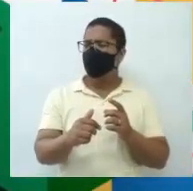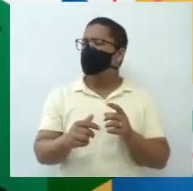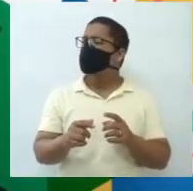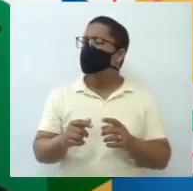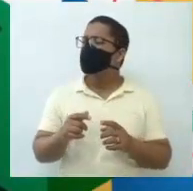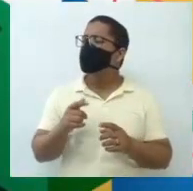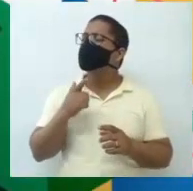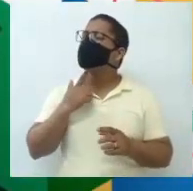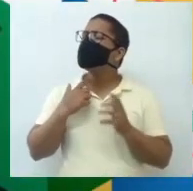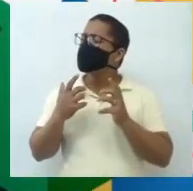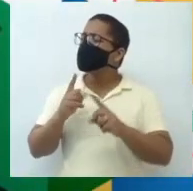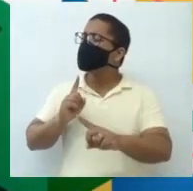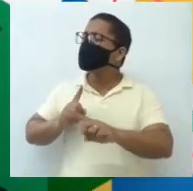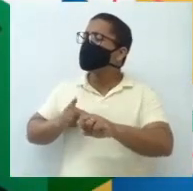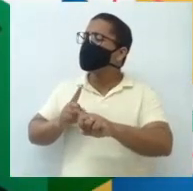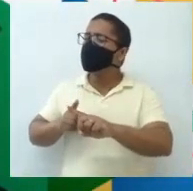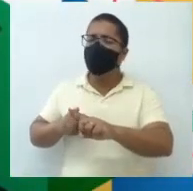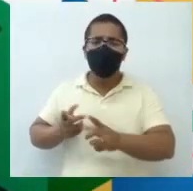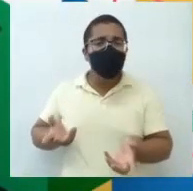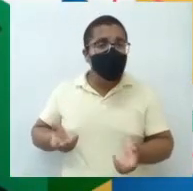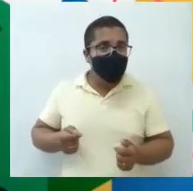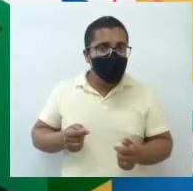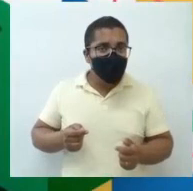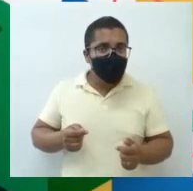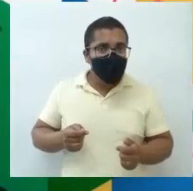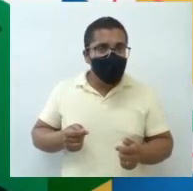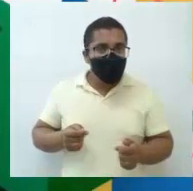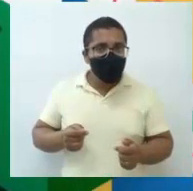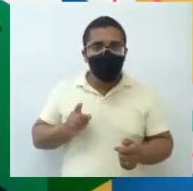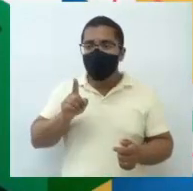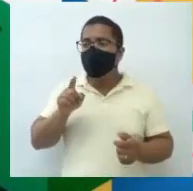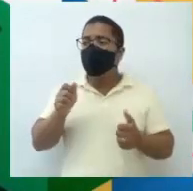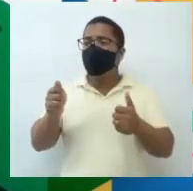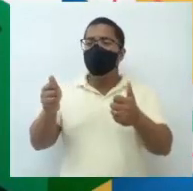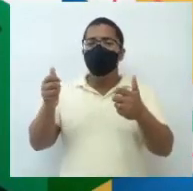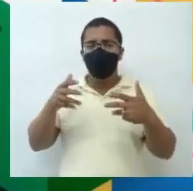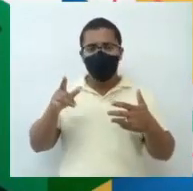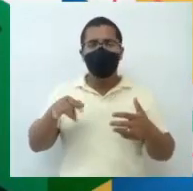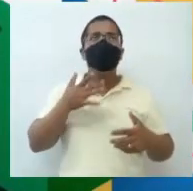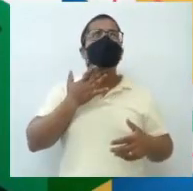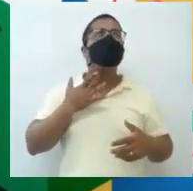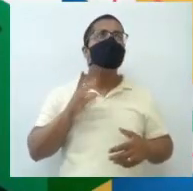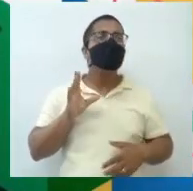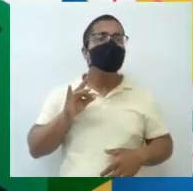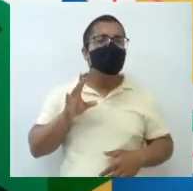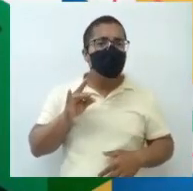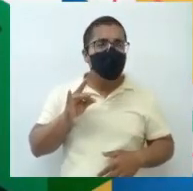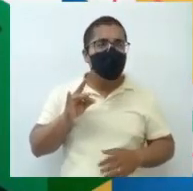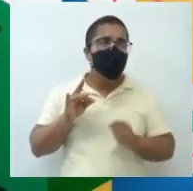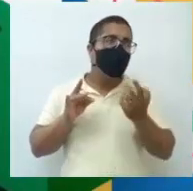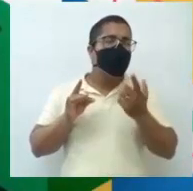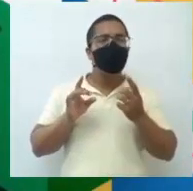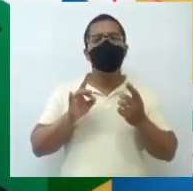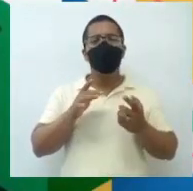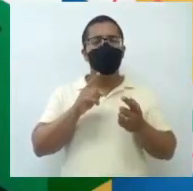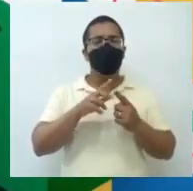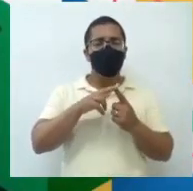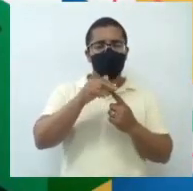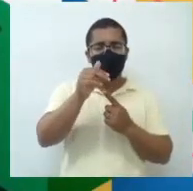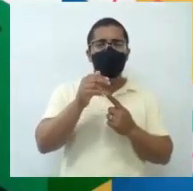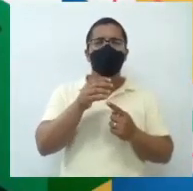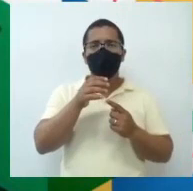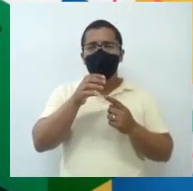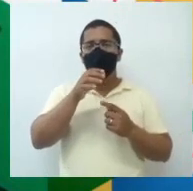porque ele quis tomar refrigerante o que é que ele quer dizer com isso que ele está com sede ele está com vontade de tomar refrigerante